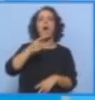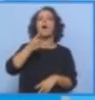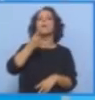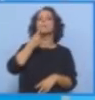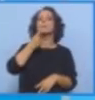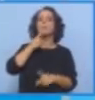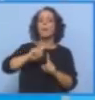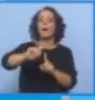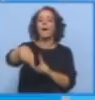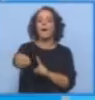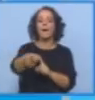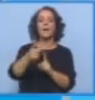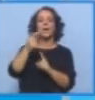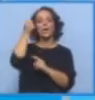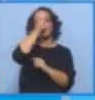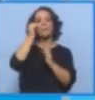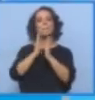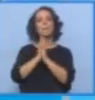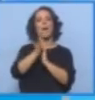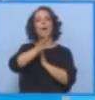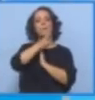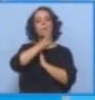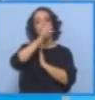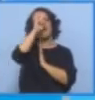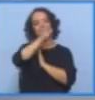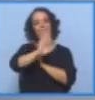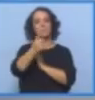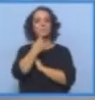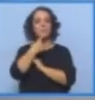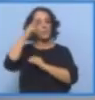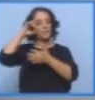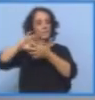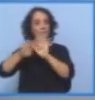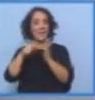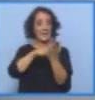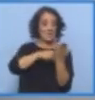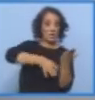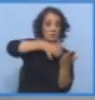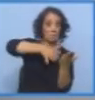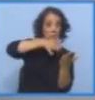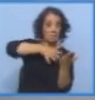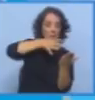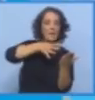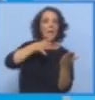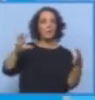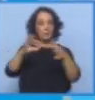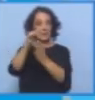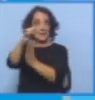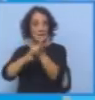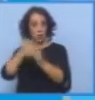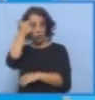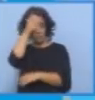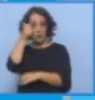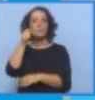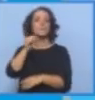vai ler depois nas Eucaristias de cada domingo. A publicação explica os textos de cada domingo? De cada domingo, sim. Temos, neste